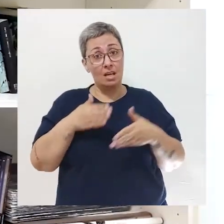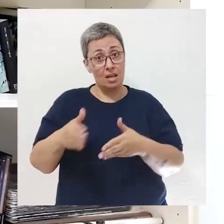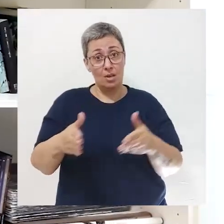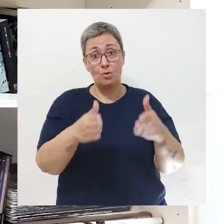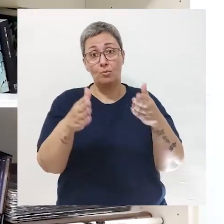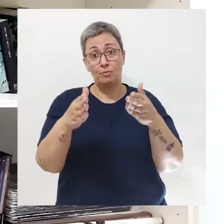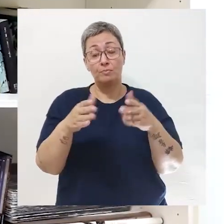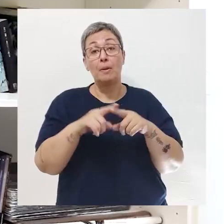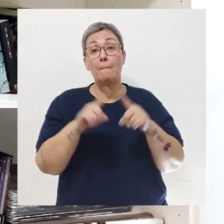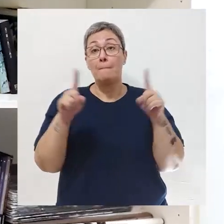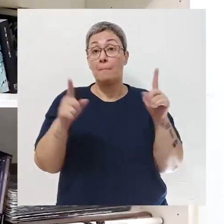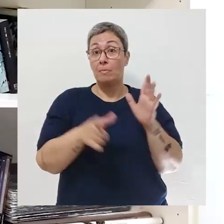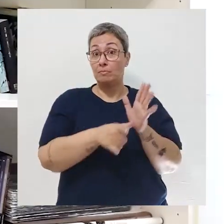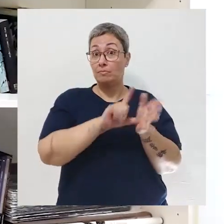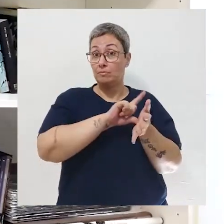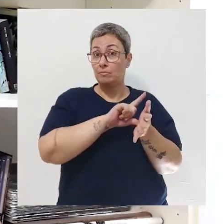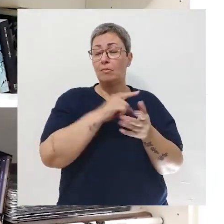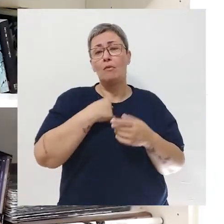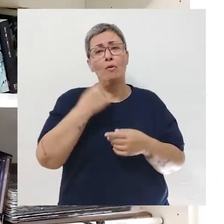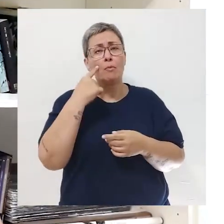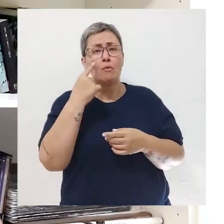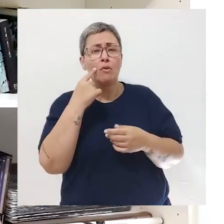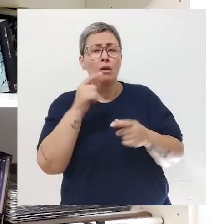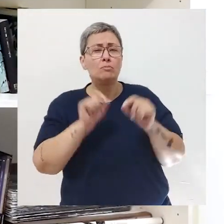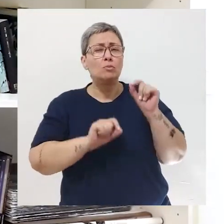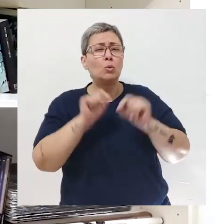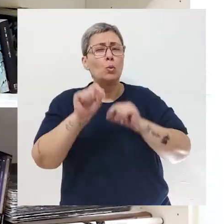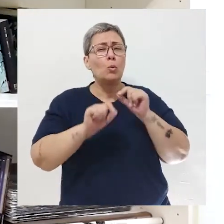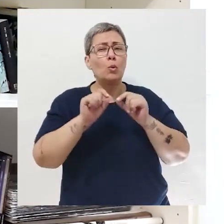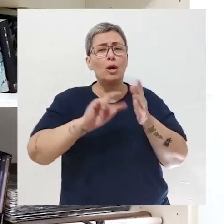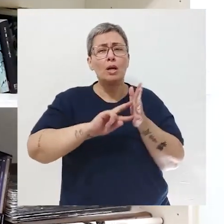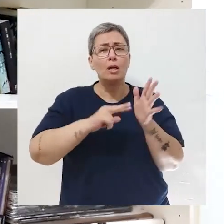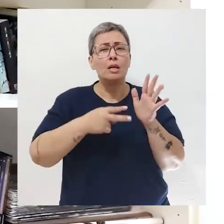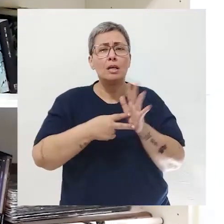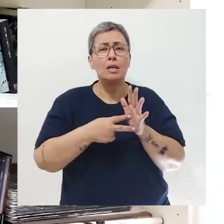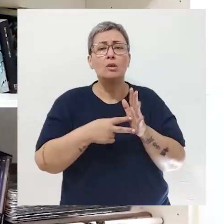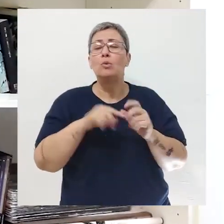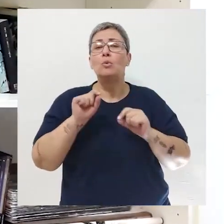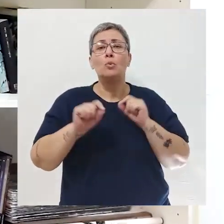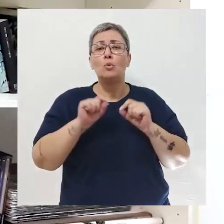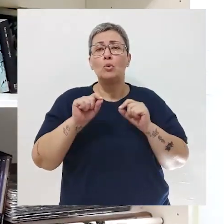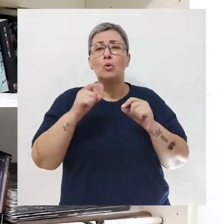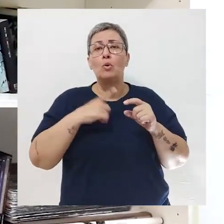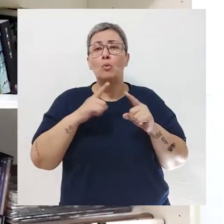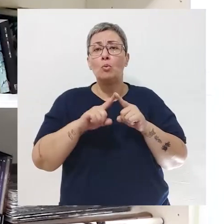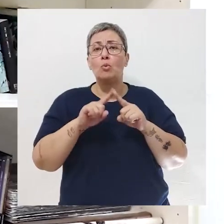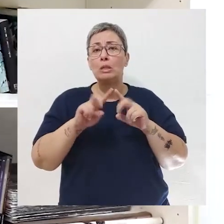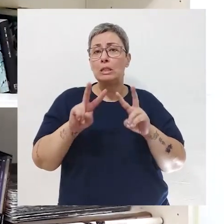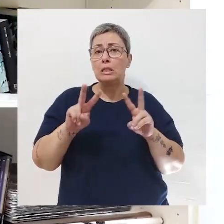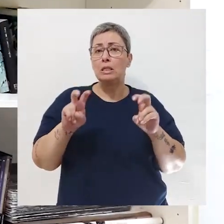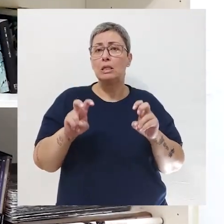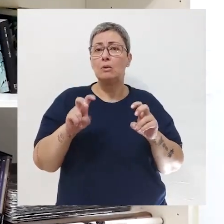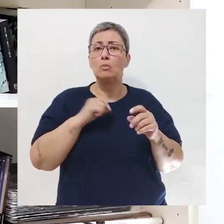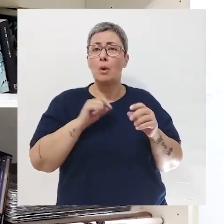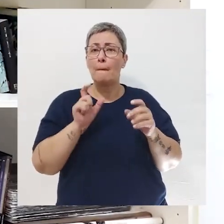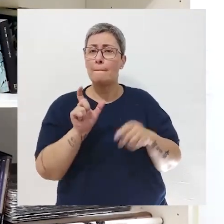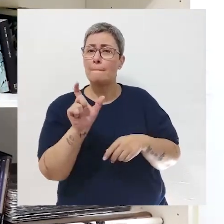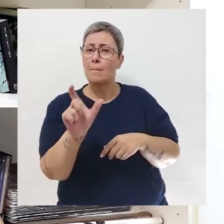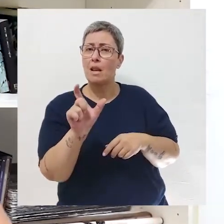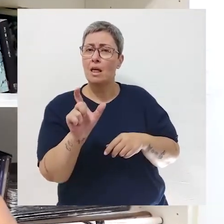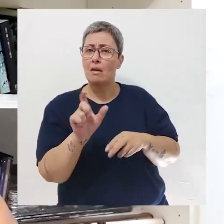rios. Mas antes, vamos verificar o que significa um termo muito